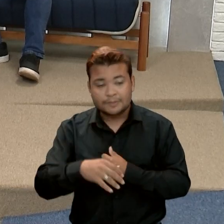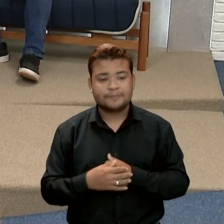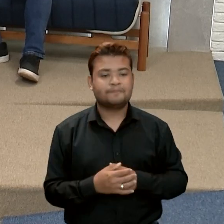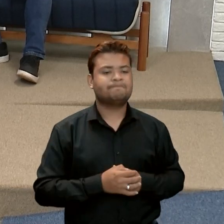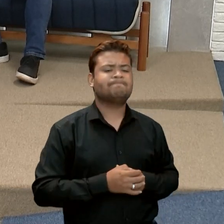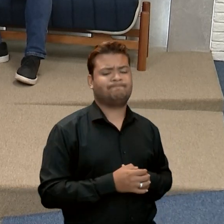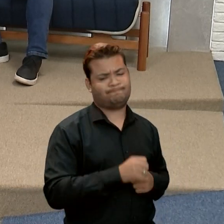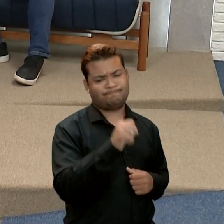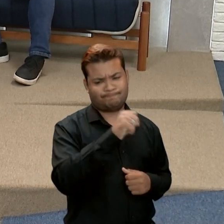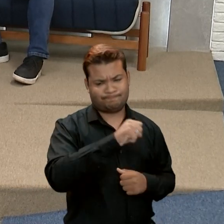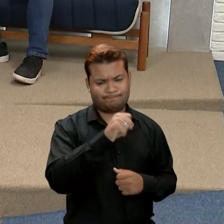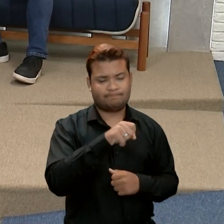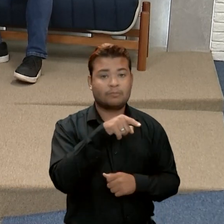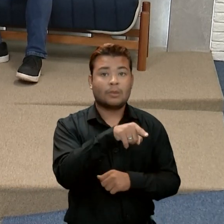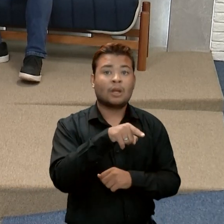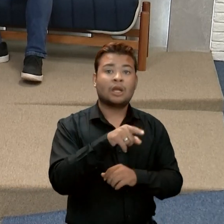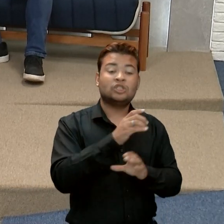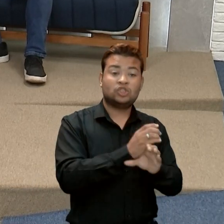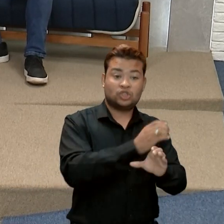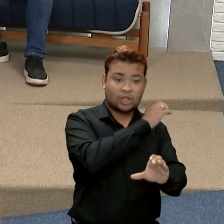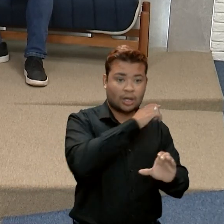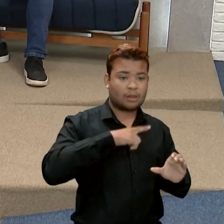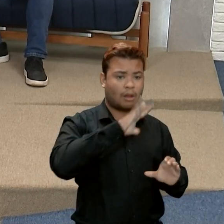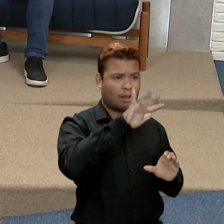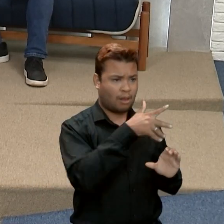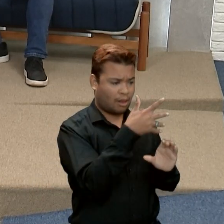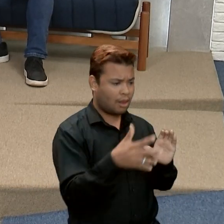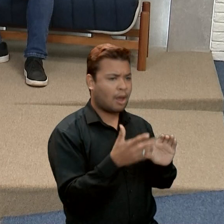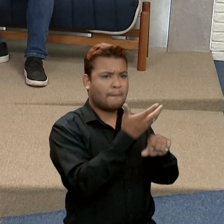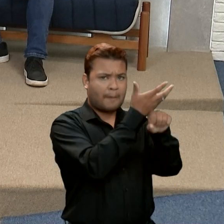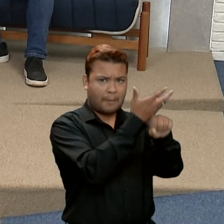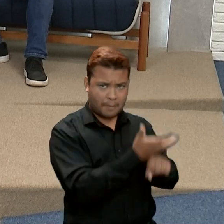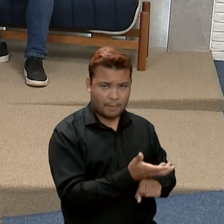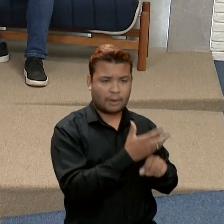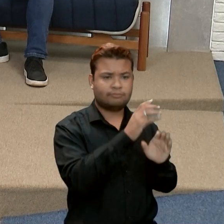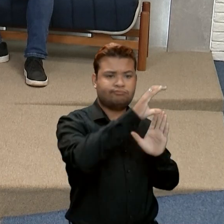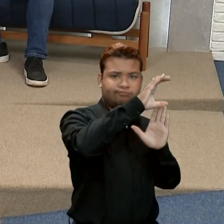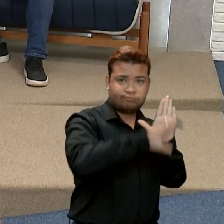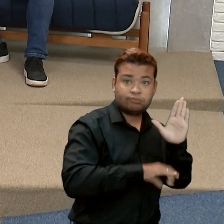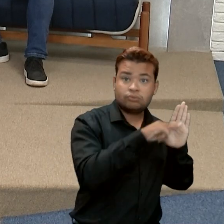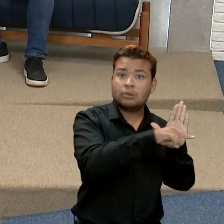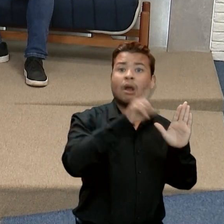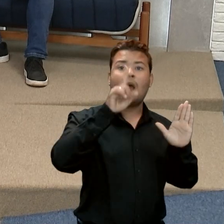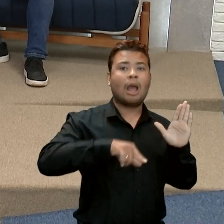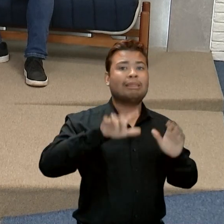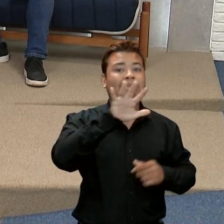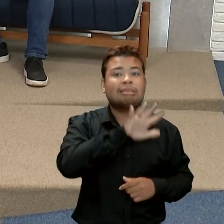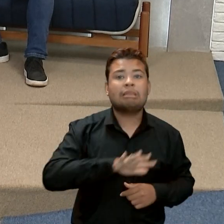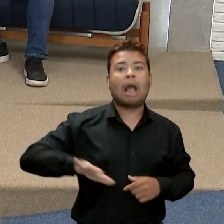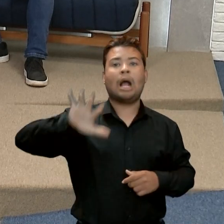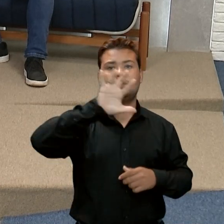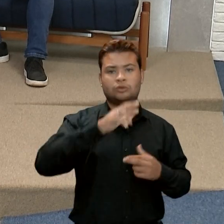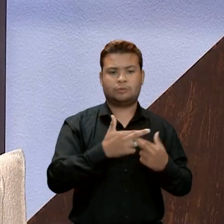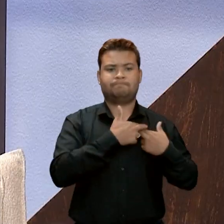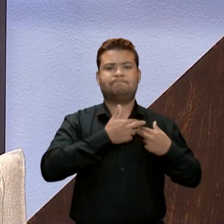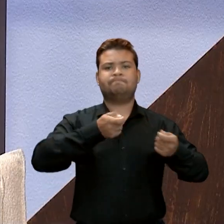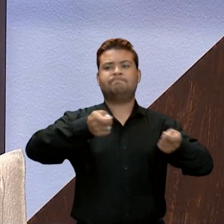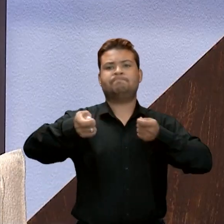O currículo de engenharia ele tem uma gestão nacional, né? E ele passa